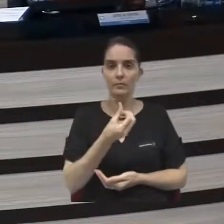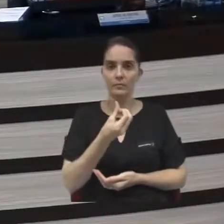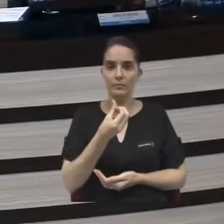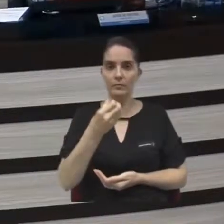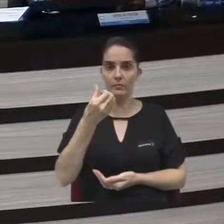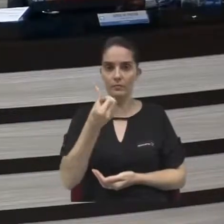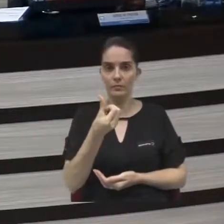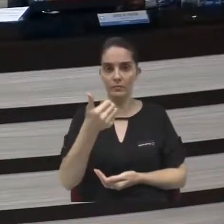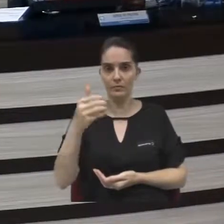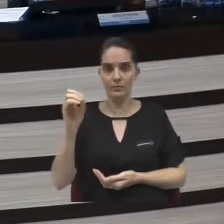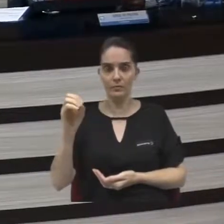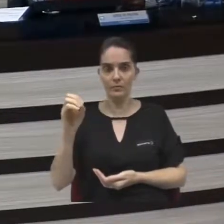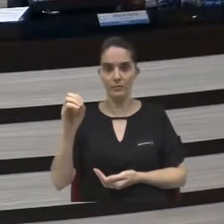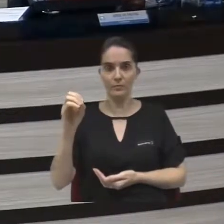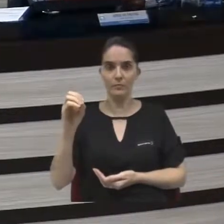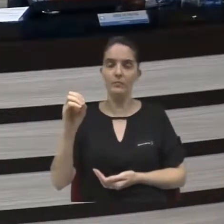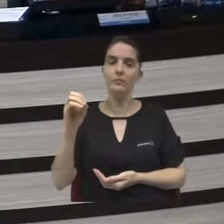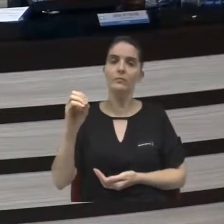16.610,